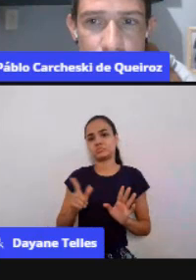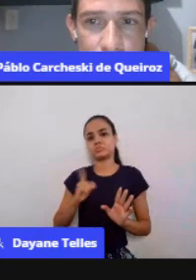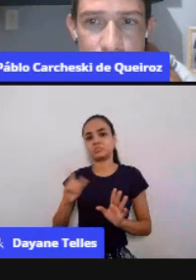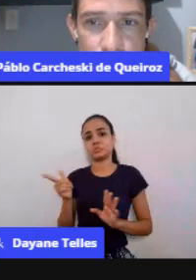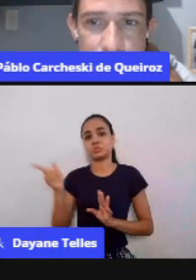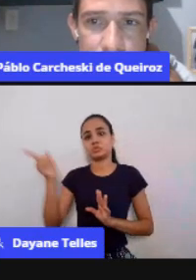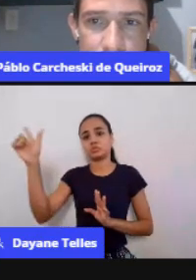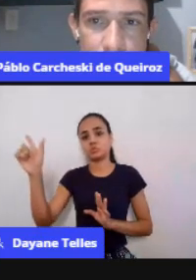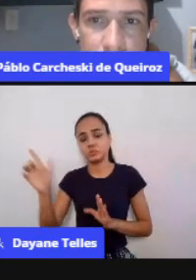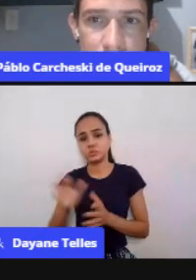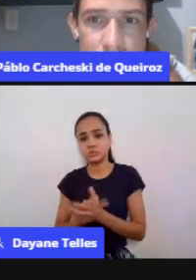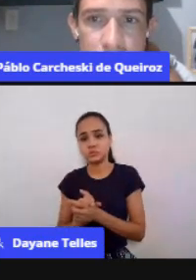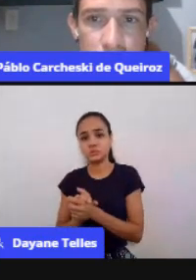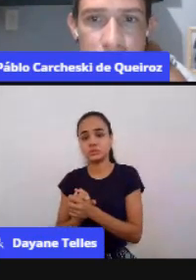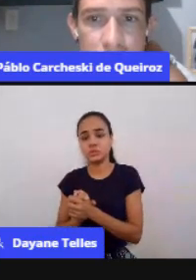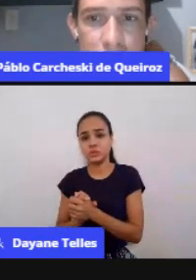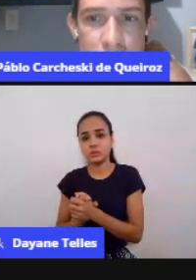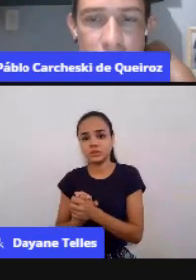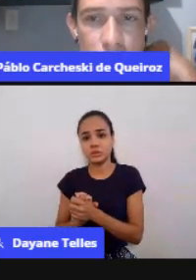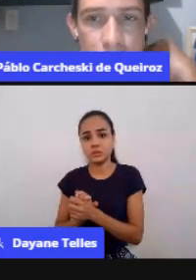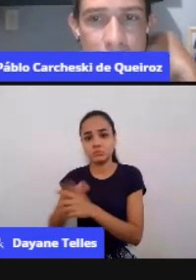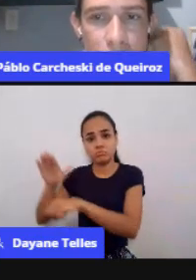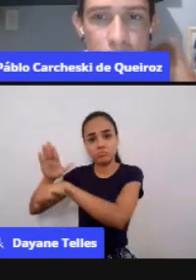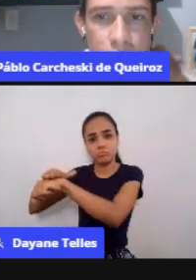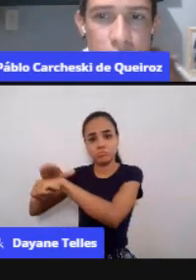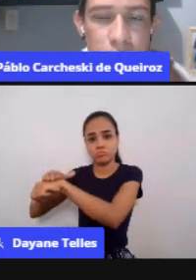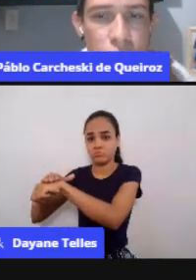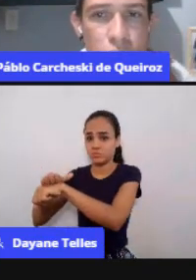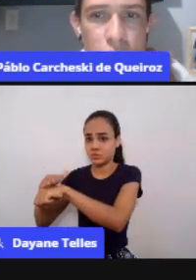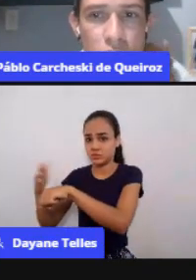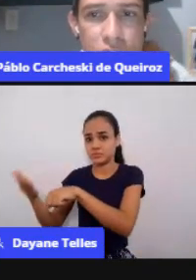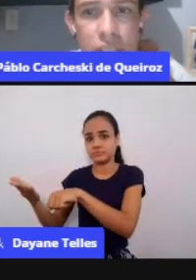aqui situações, né, que possibilitam eu pegar